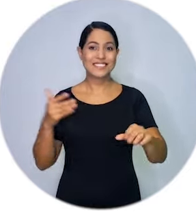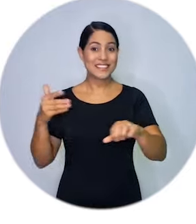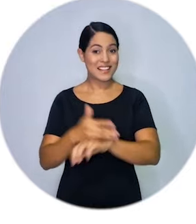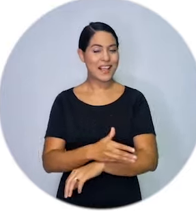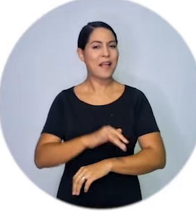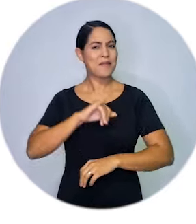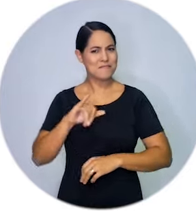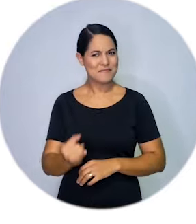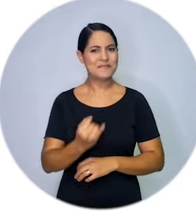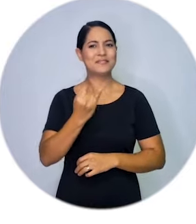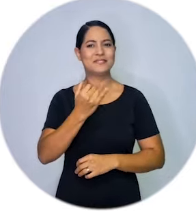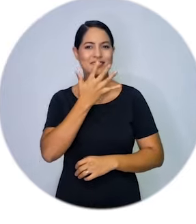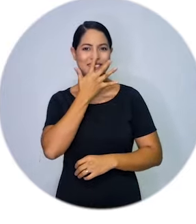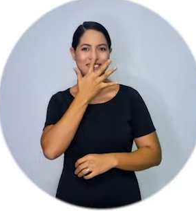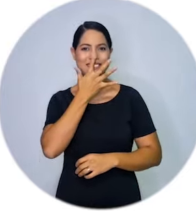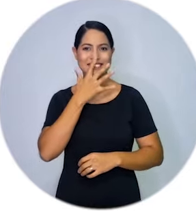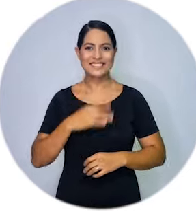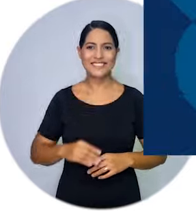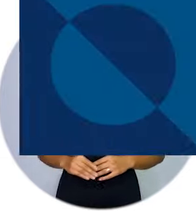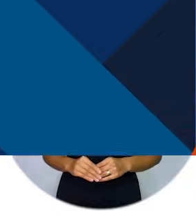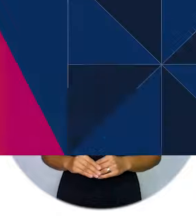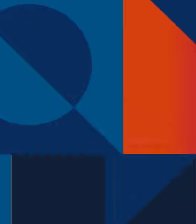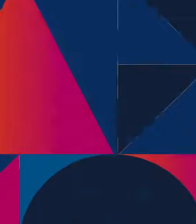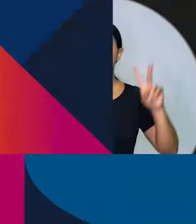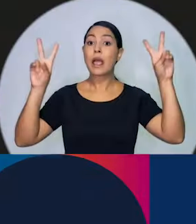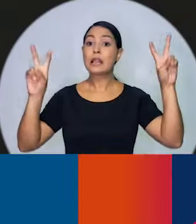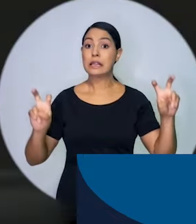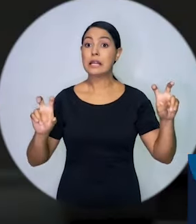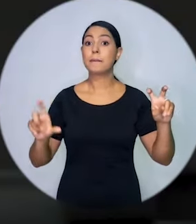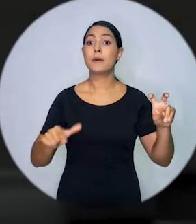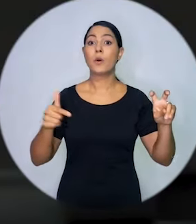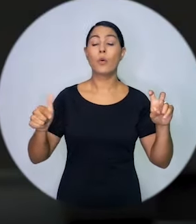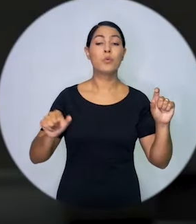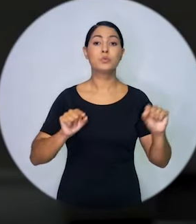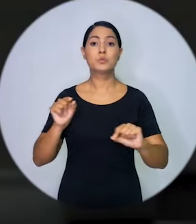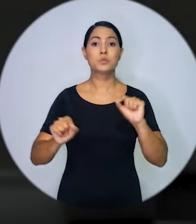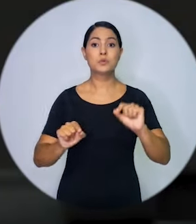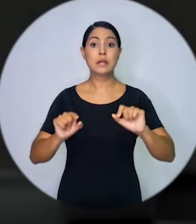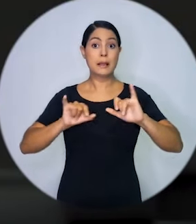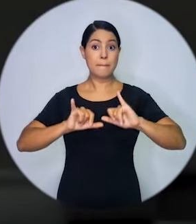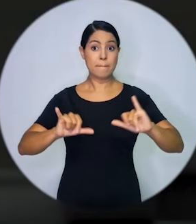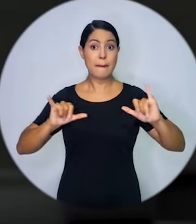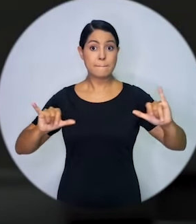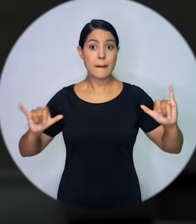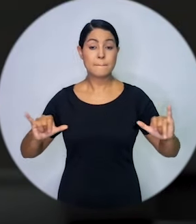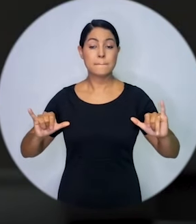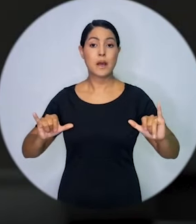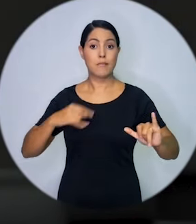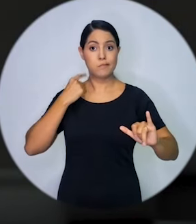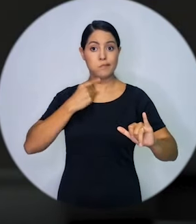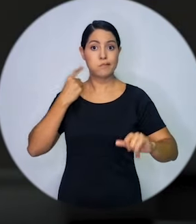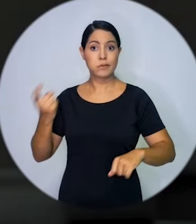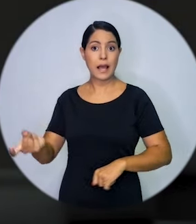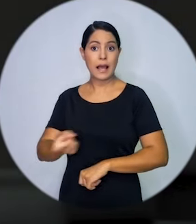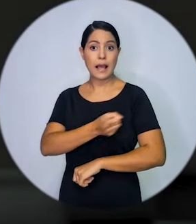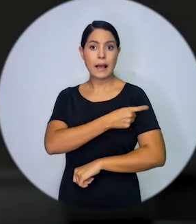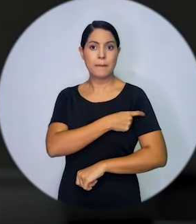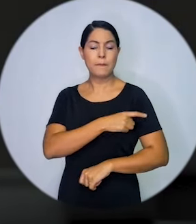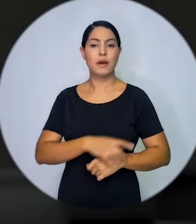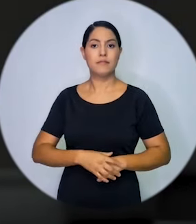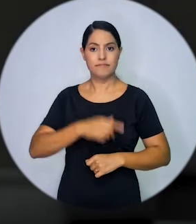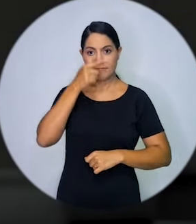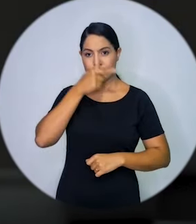isso na palma da mão. Não deixe de conferir. Mudando de assunto, a tradicional campanha de vacinação